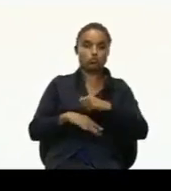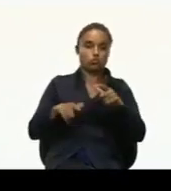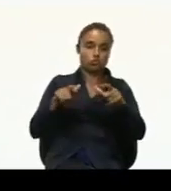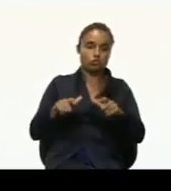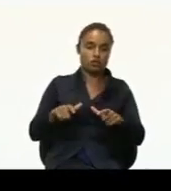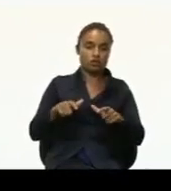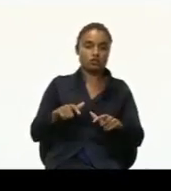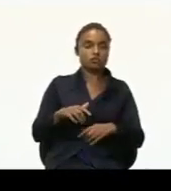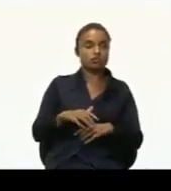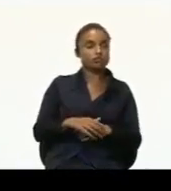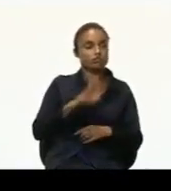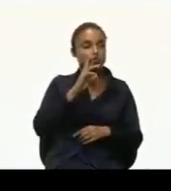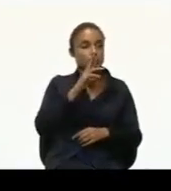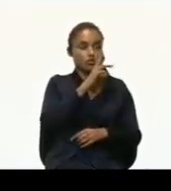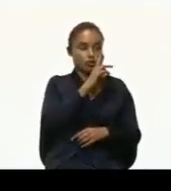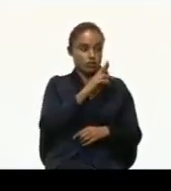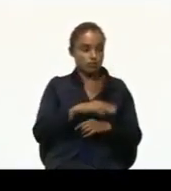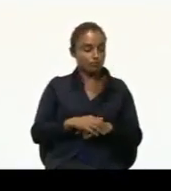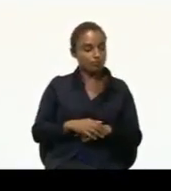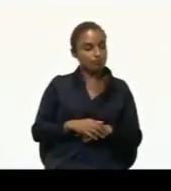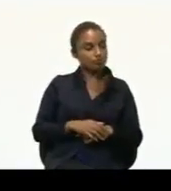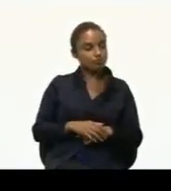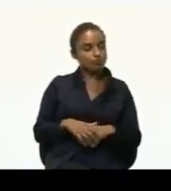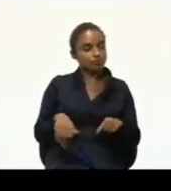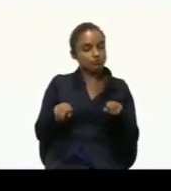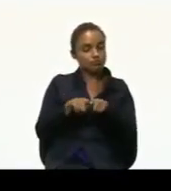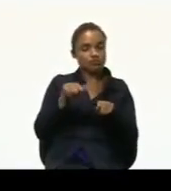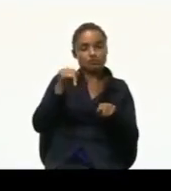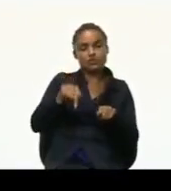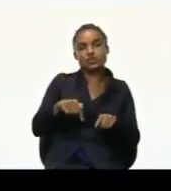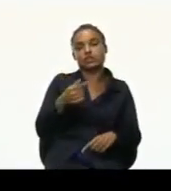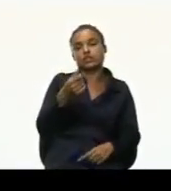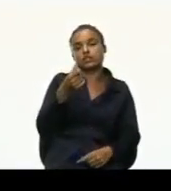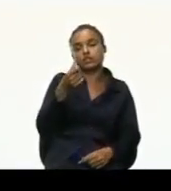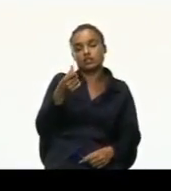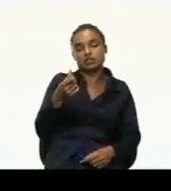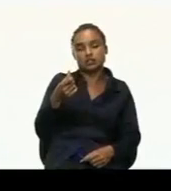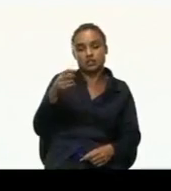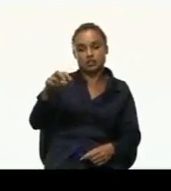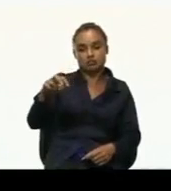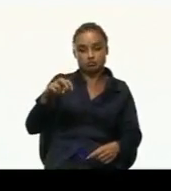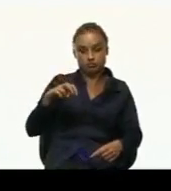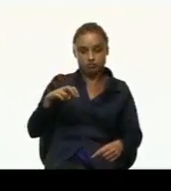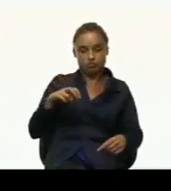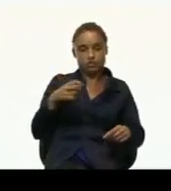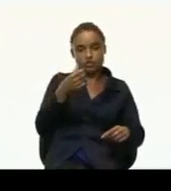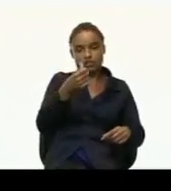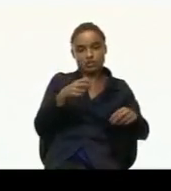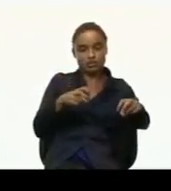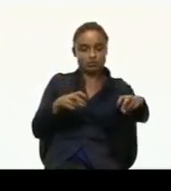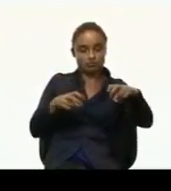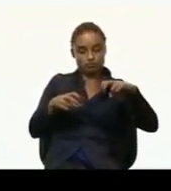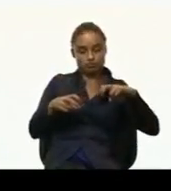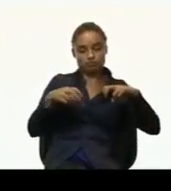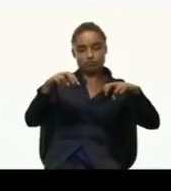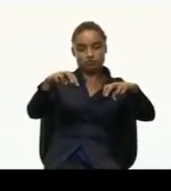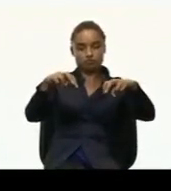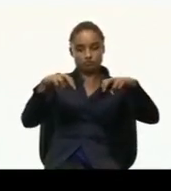banco aqui para 6 trabalhadores de um lado, 6 trabalhadores de outro. Então eu tenho o meu ambiente